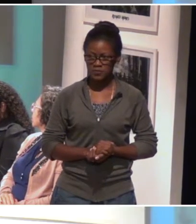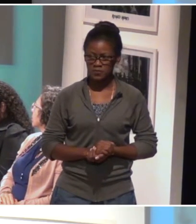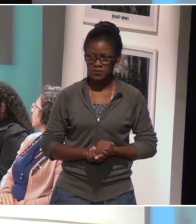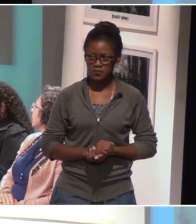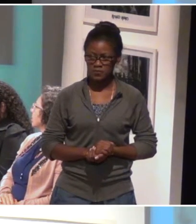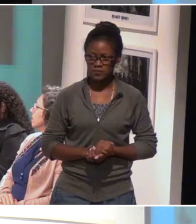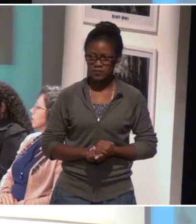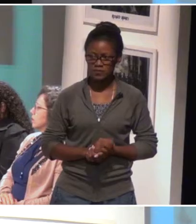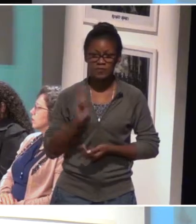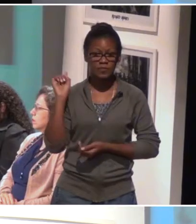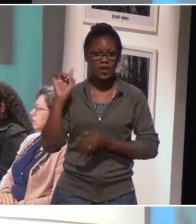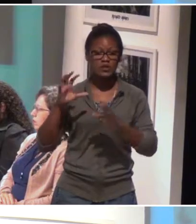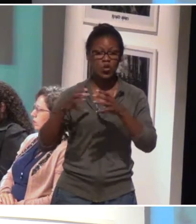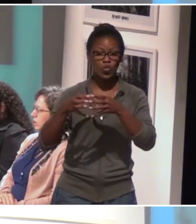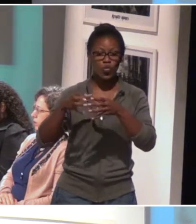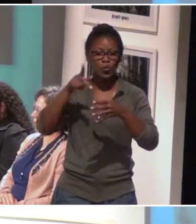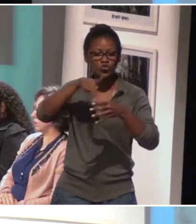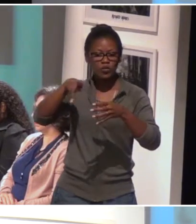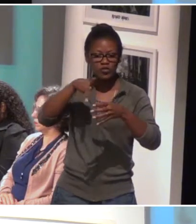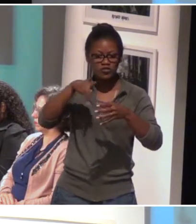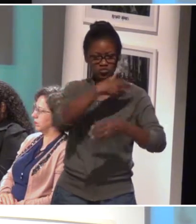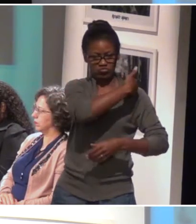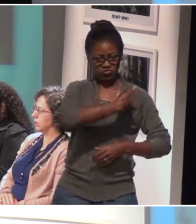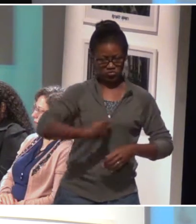Mais uma vez, esse aqui é o grupo de professores da rede.